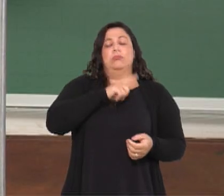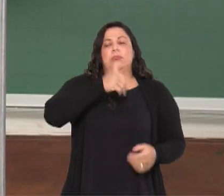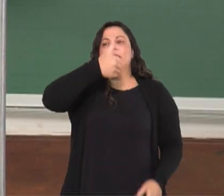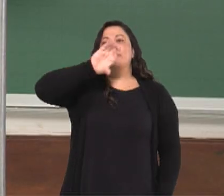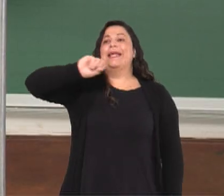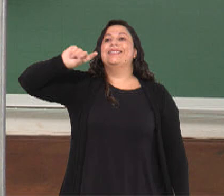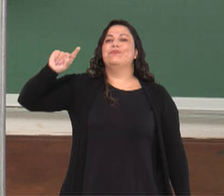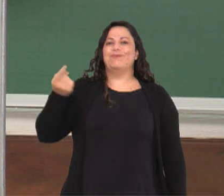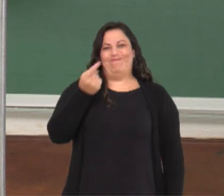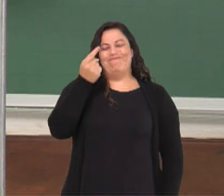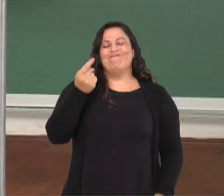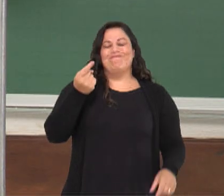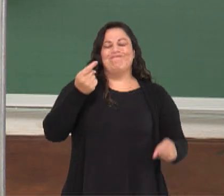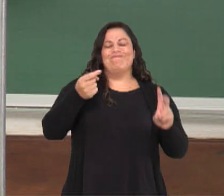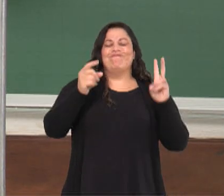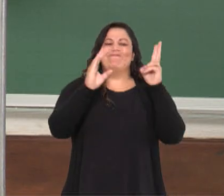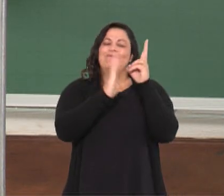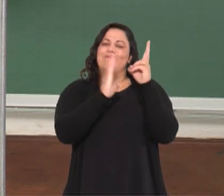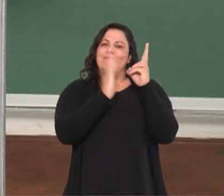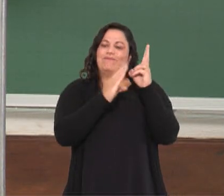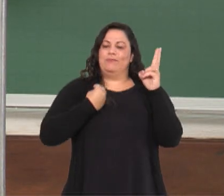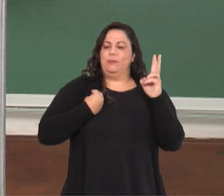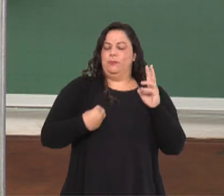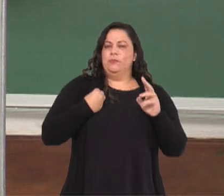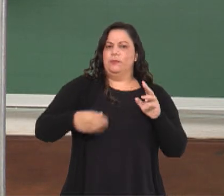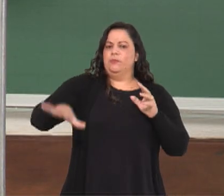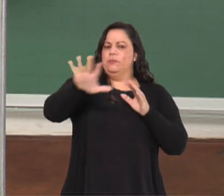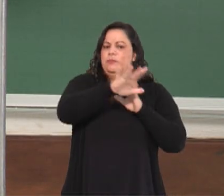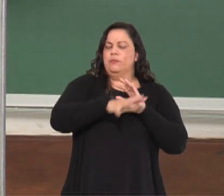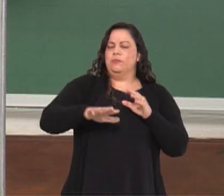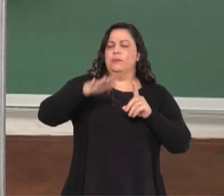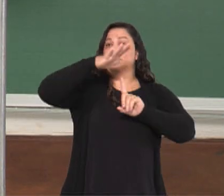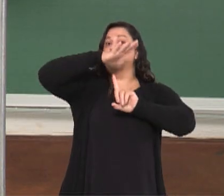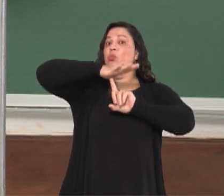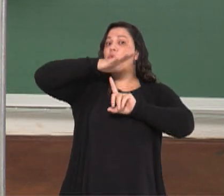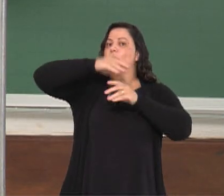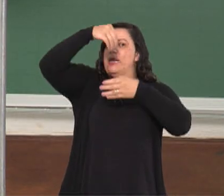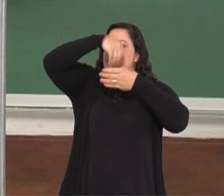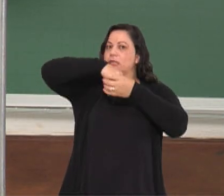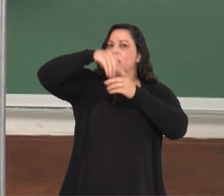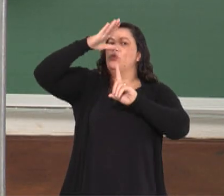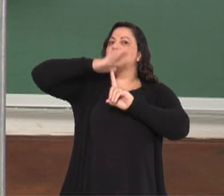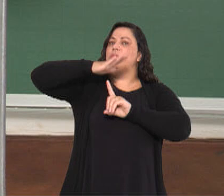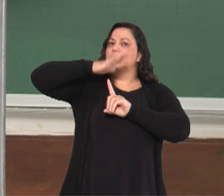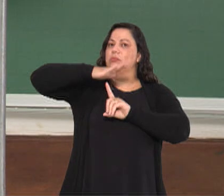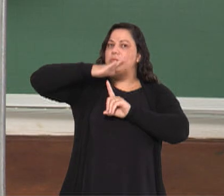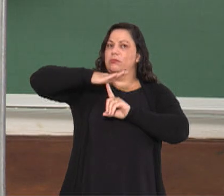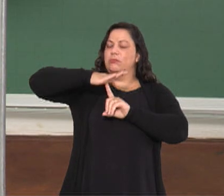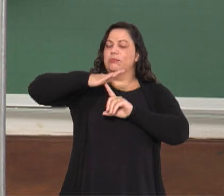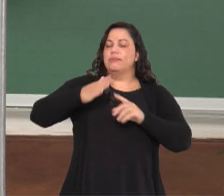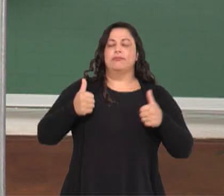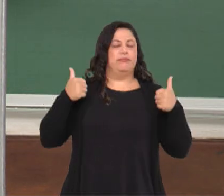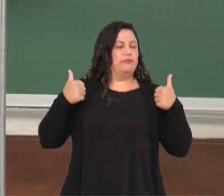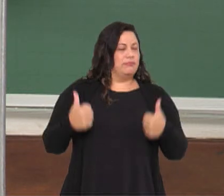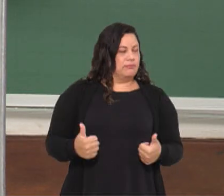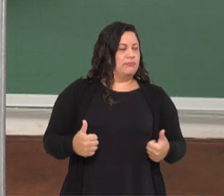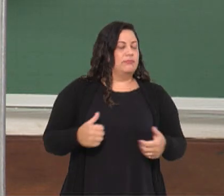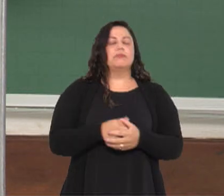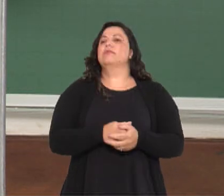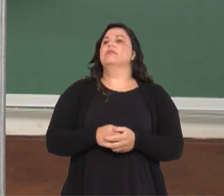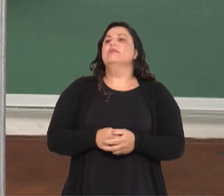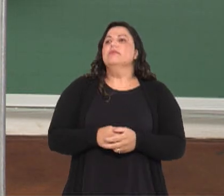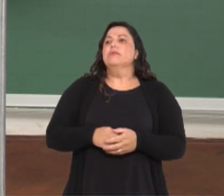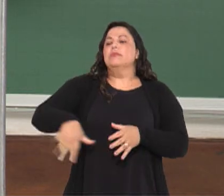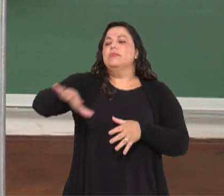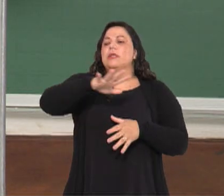mil indígenas vivendo dentro do território do Paraná, certo? E esse território,